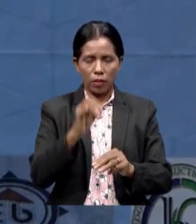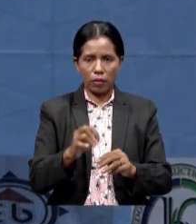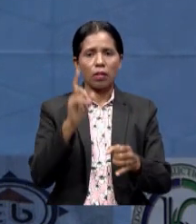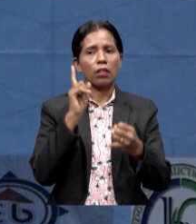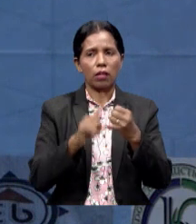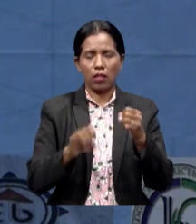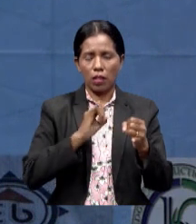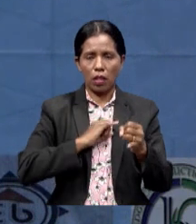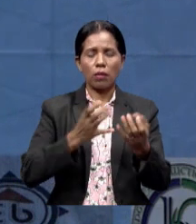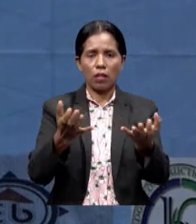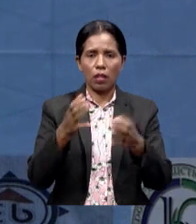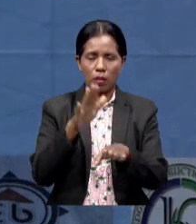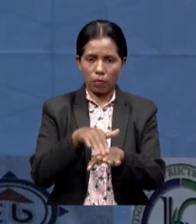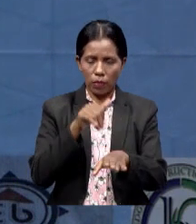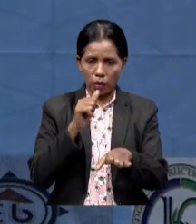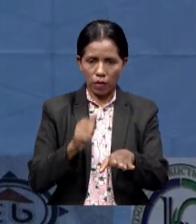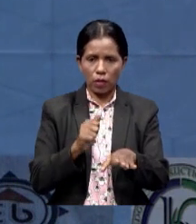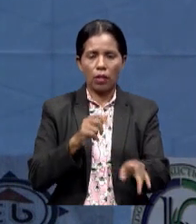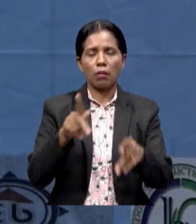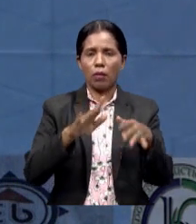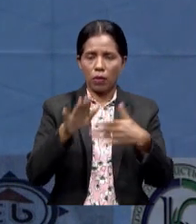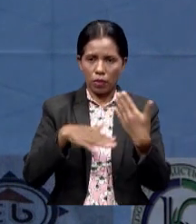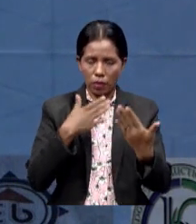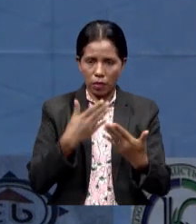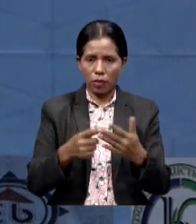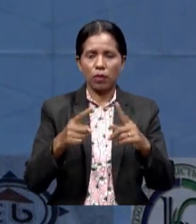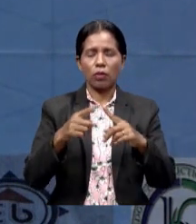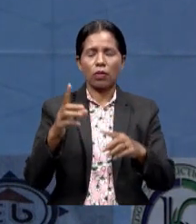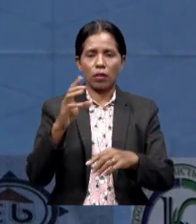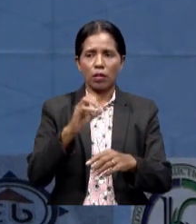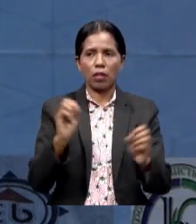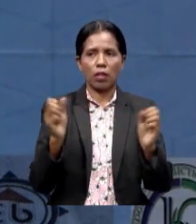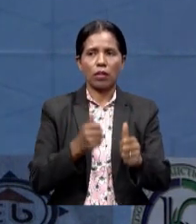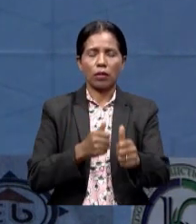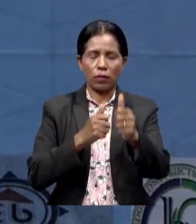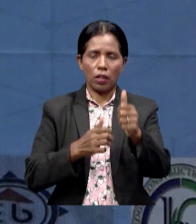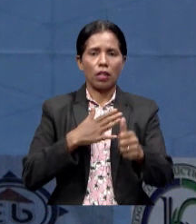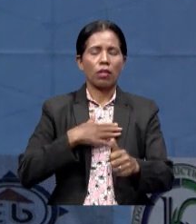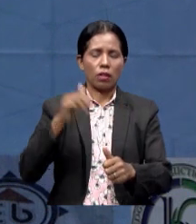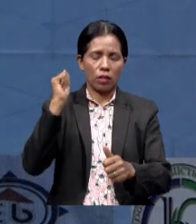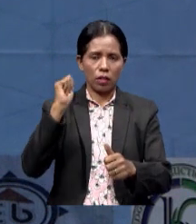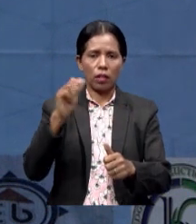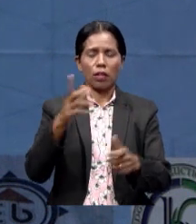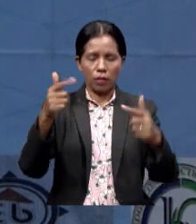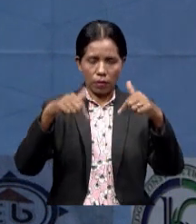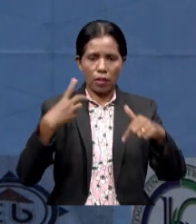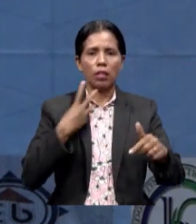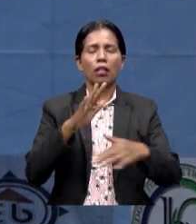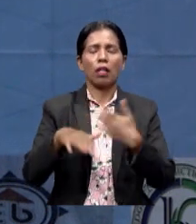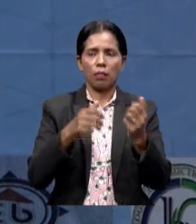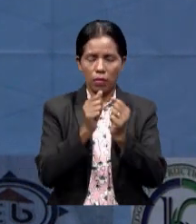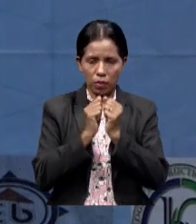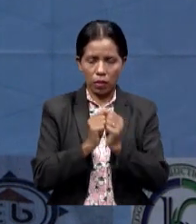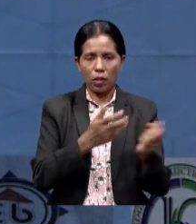liu hawa kara konvida ba malo ki imprejaru sir nebe ma koin la pui hau ni kandidatura atu mai ita mutu kori lori